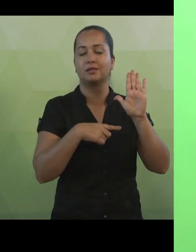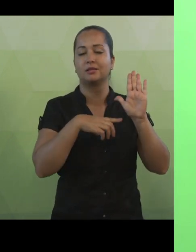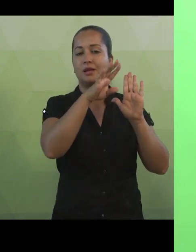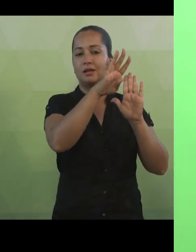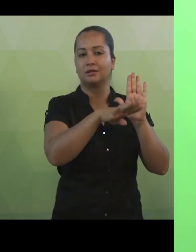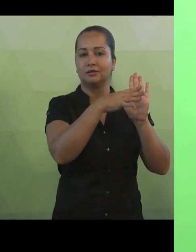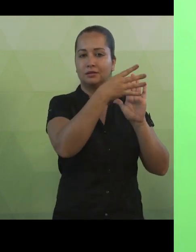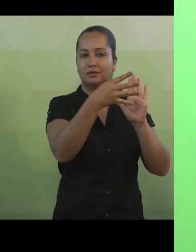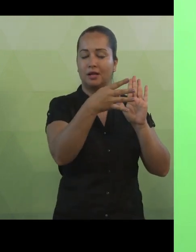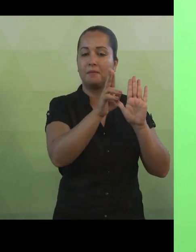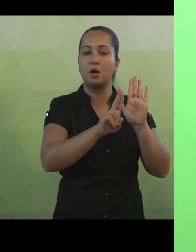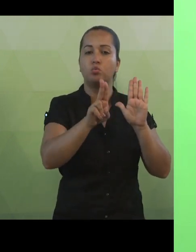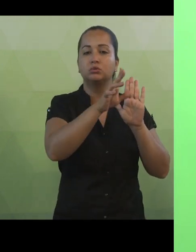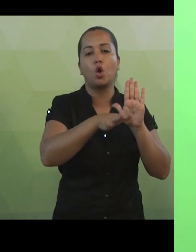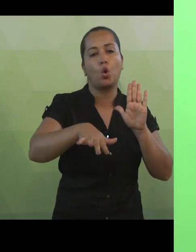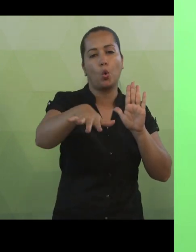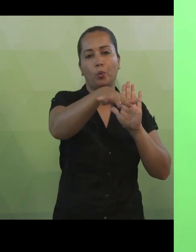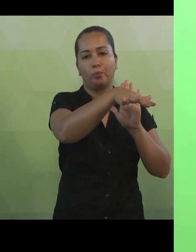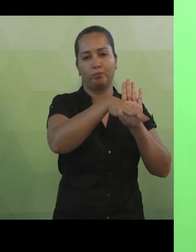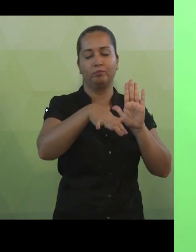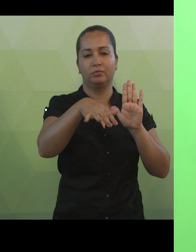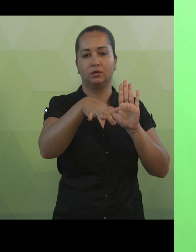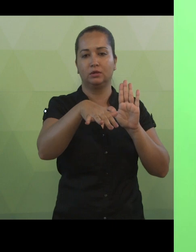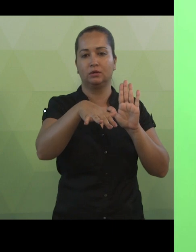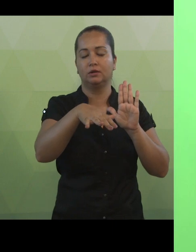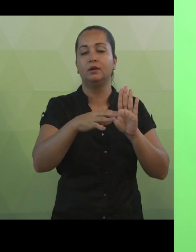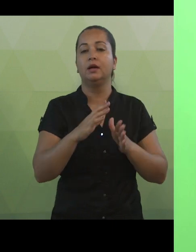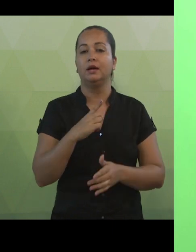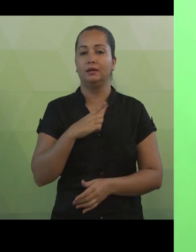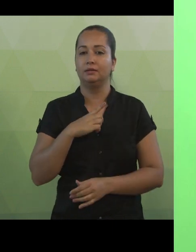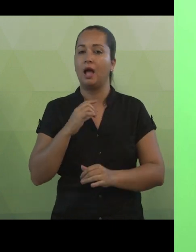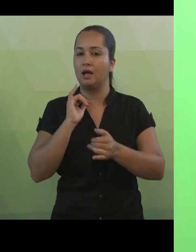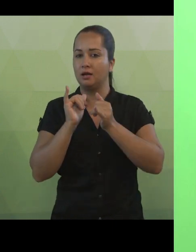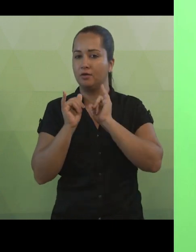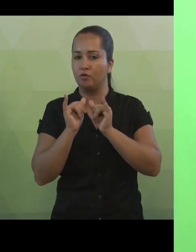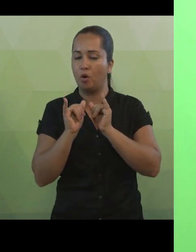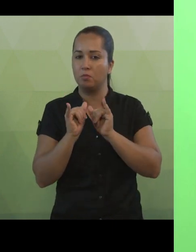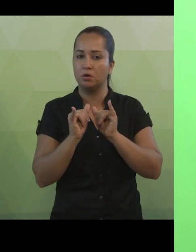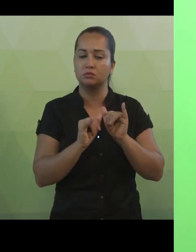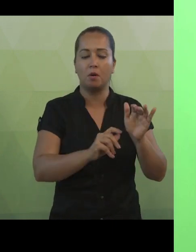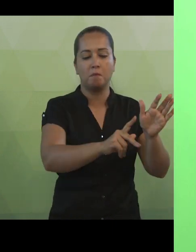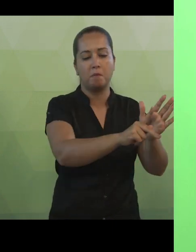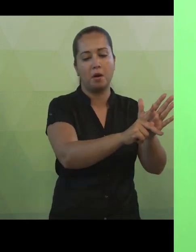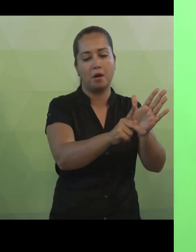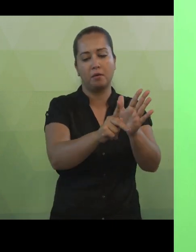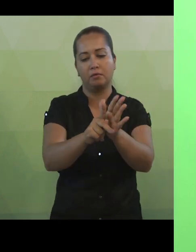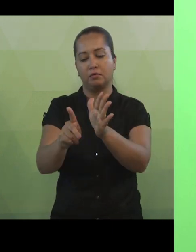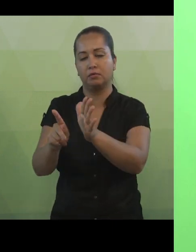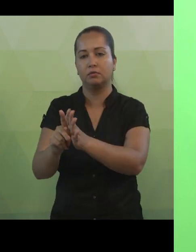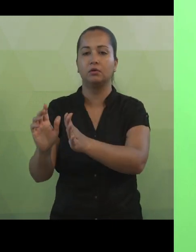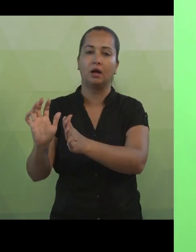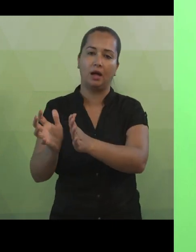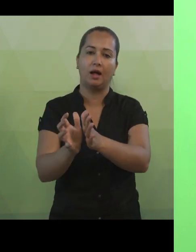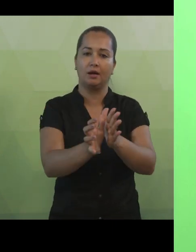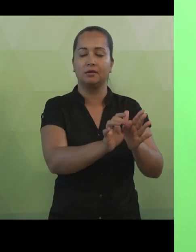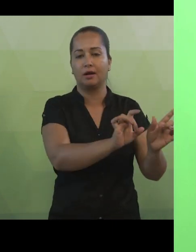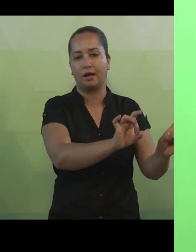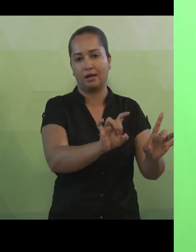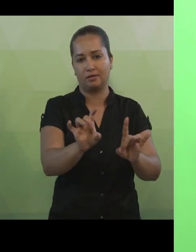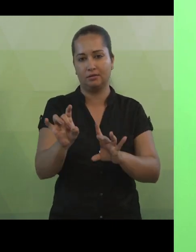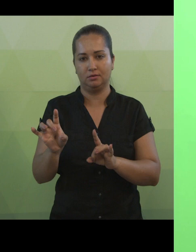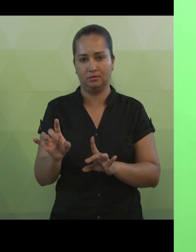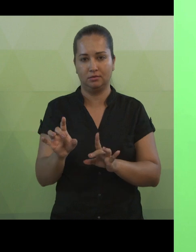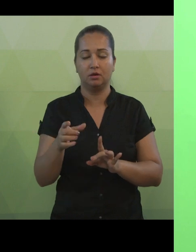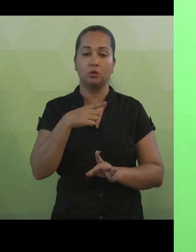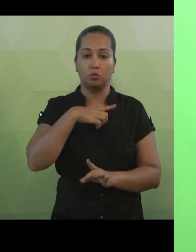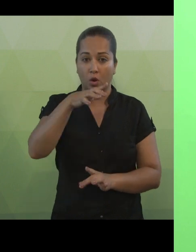de dados de uso global, complementados por informações que são pertinentes a cada banco de dados existente. Então, temos o banco de dados catálogo